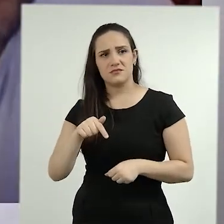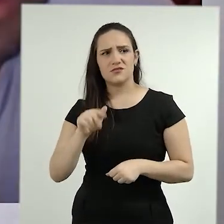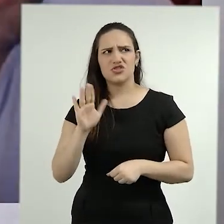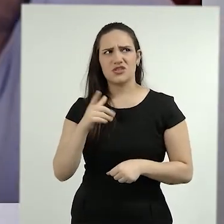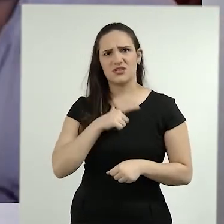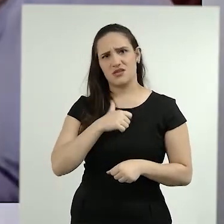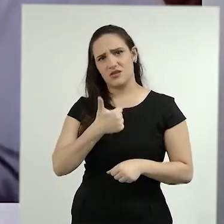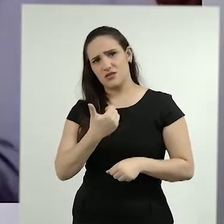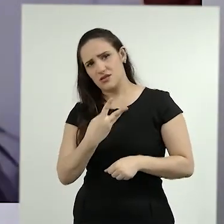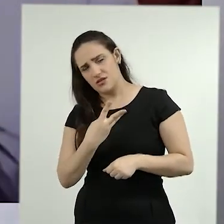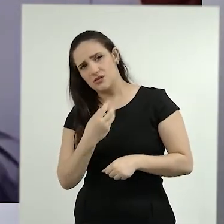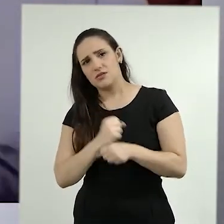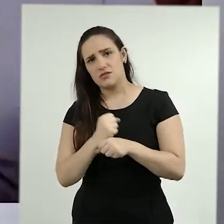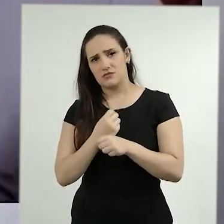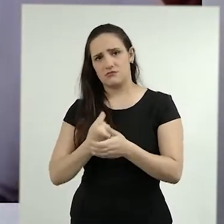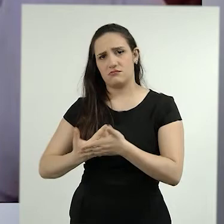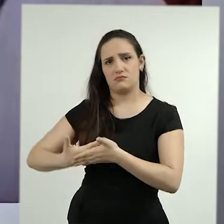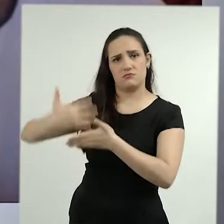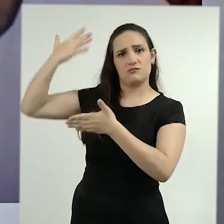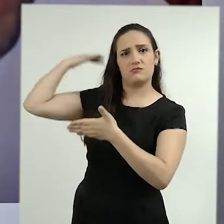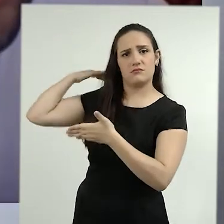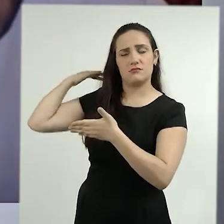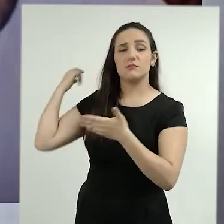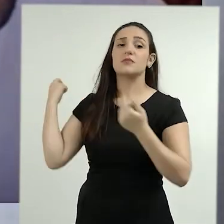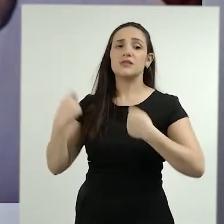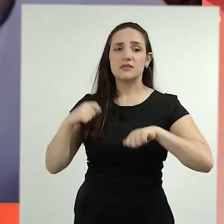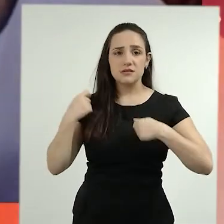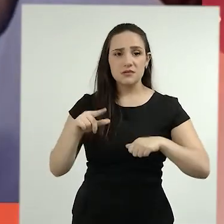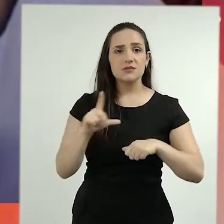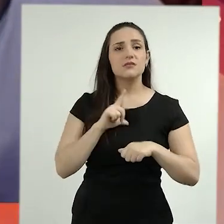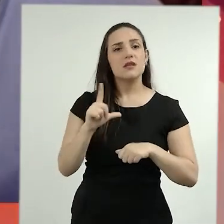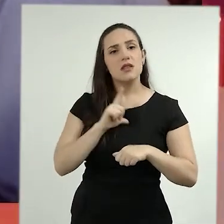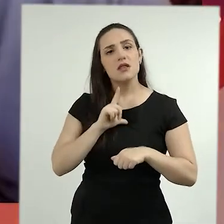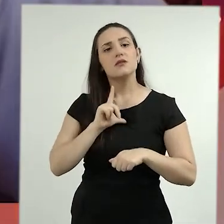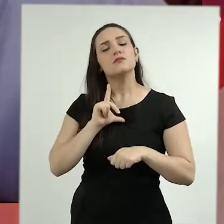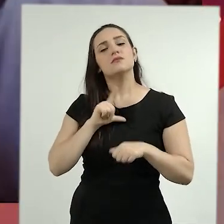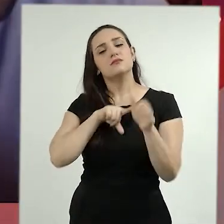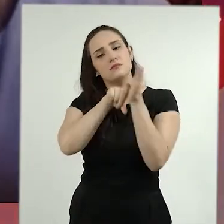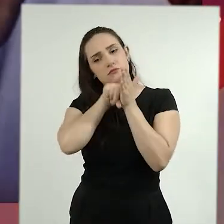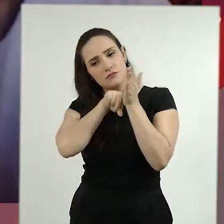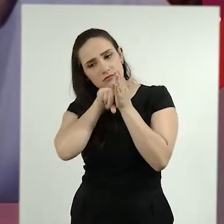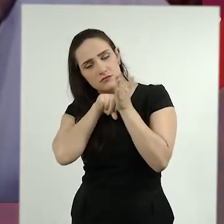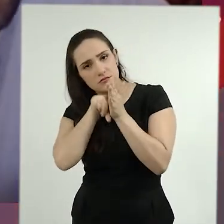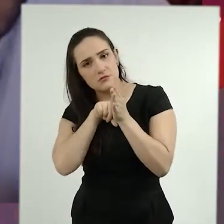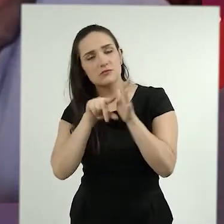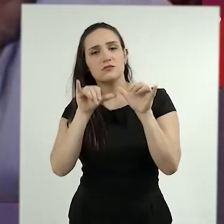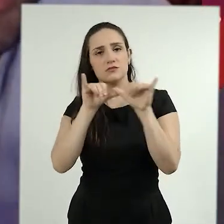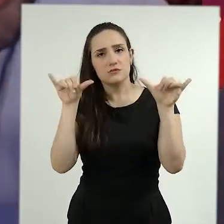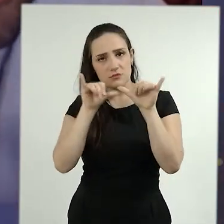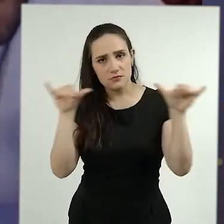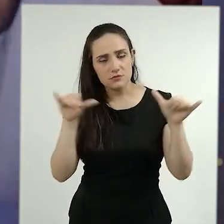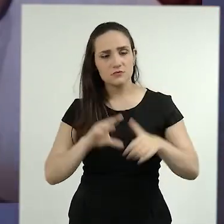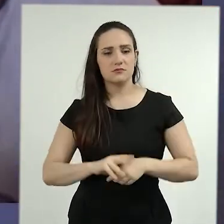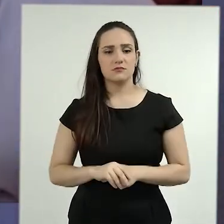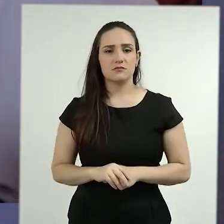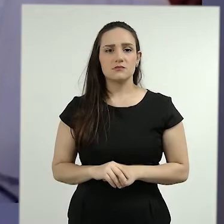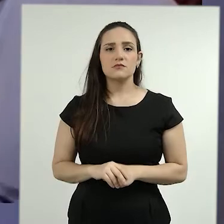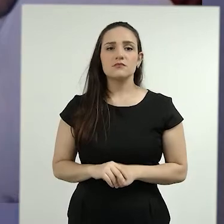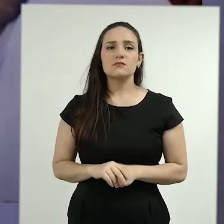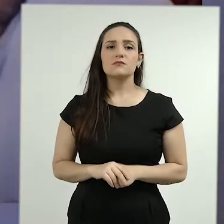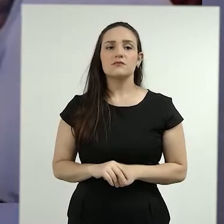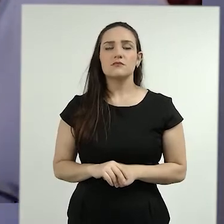13 anos atrás. Então, para você ver a importância desse monitoramento da pesquisa e dos dados científicos